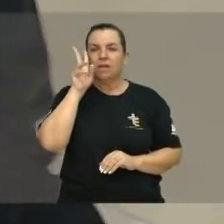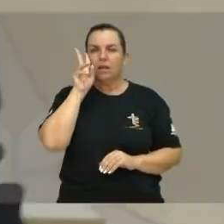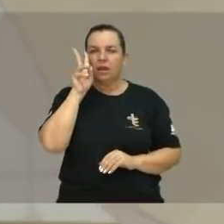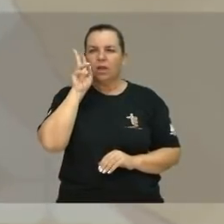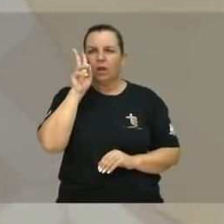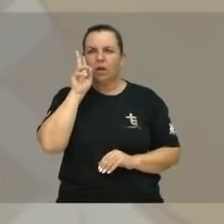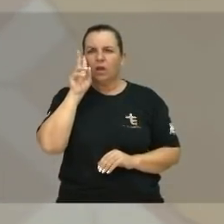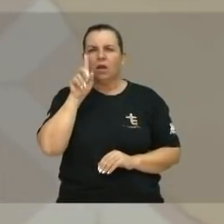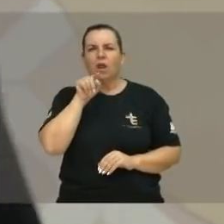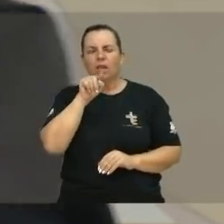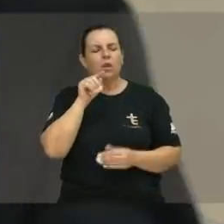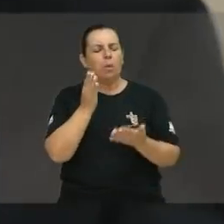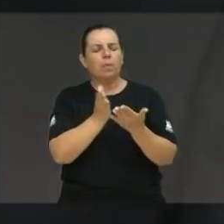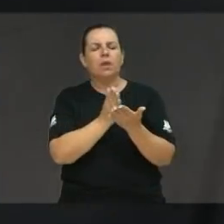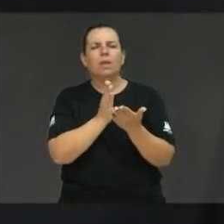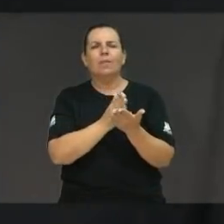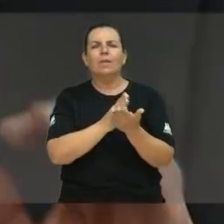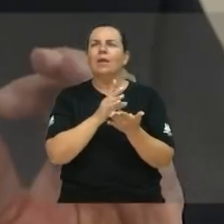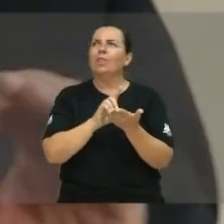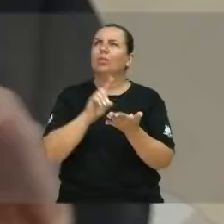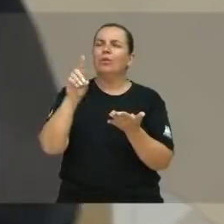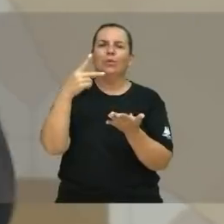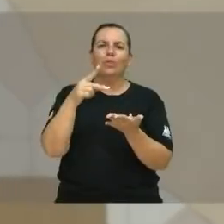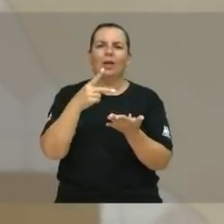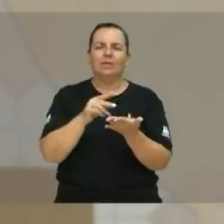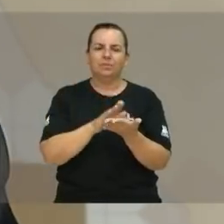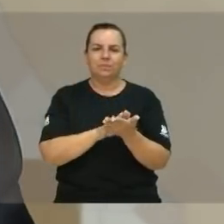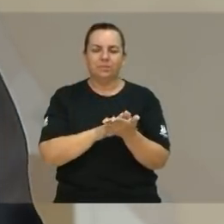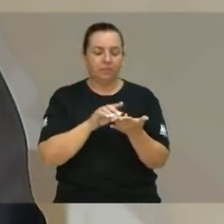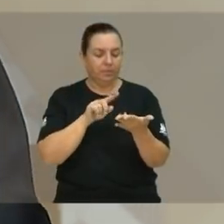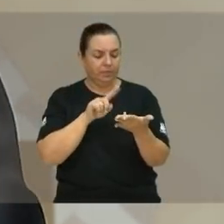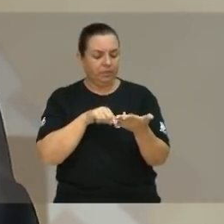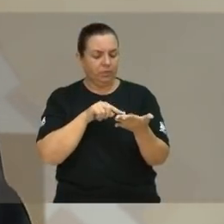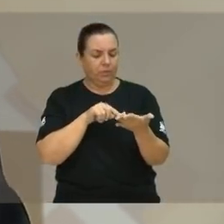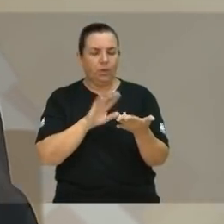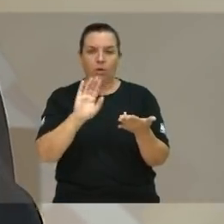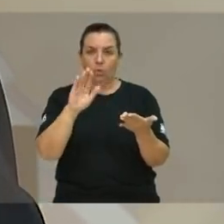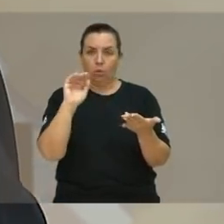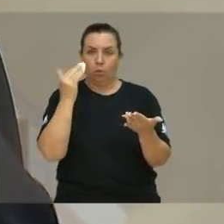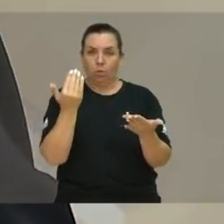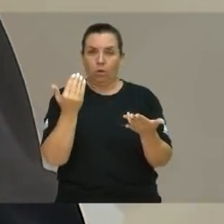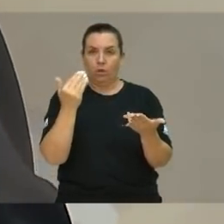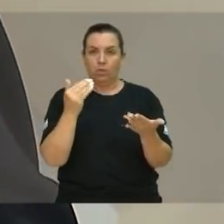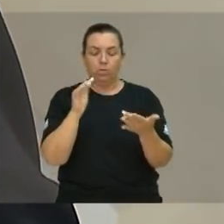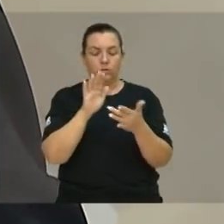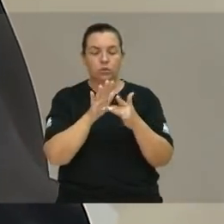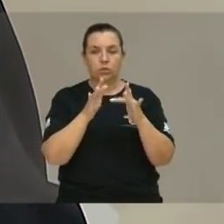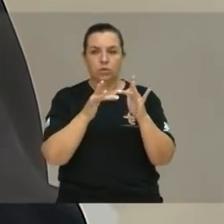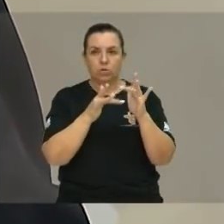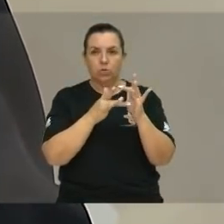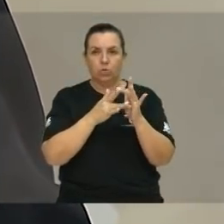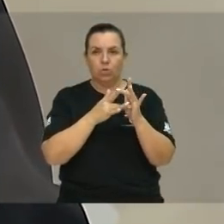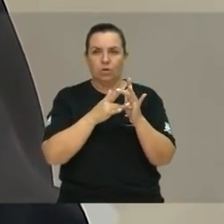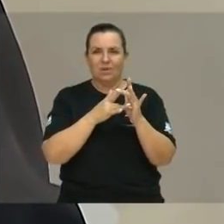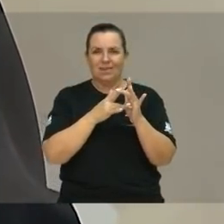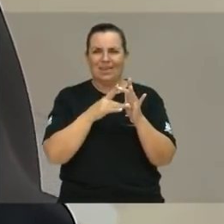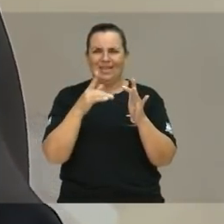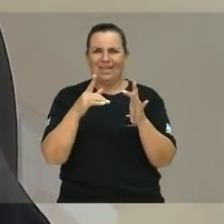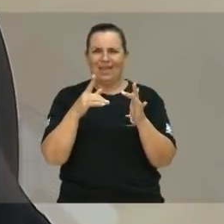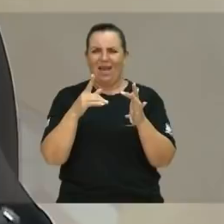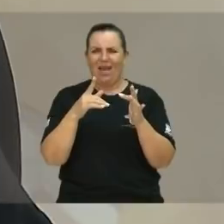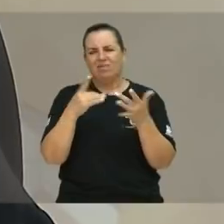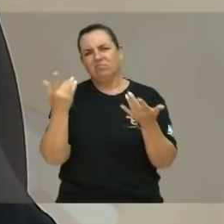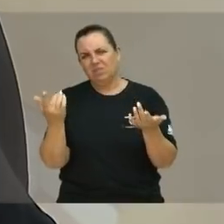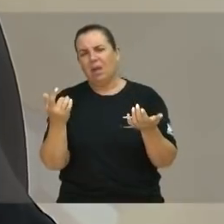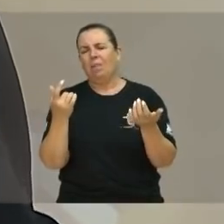meu irmão minha irmã está aí na sua bíblia e quando jesus estava para passar deste mundo ou